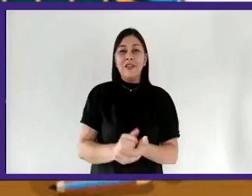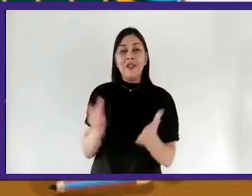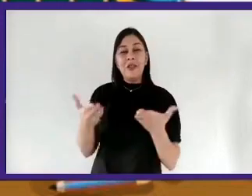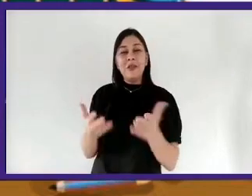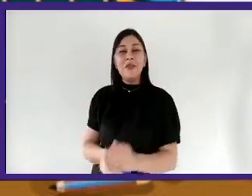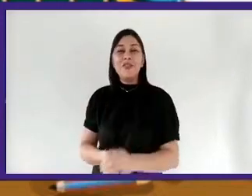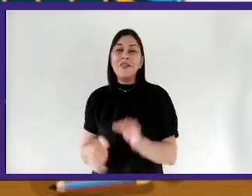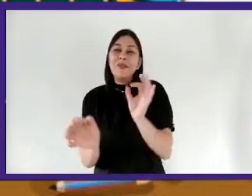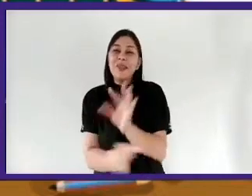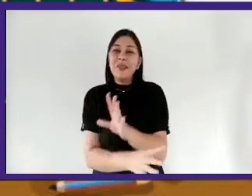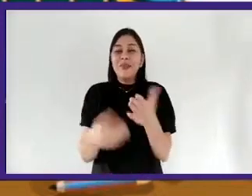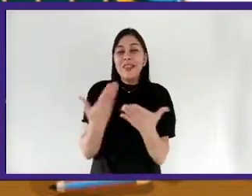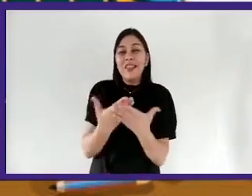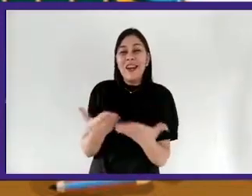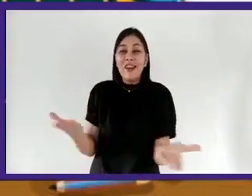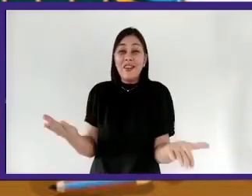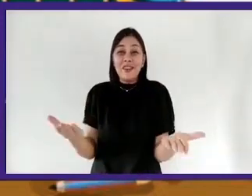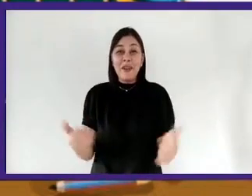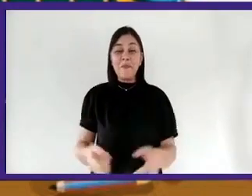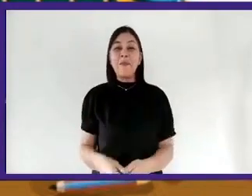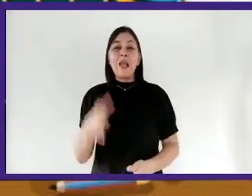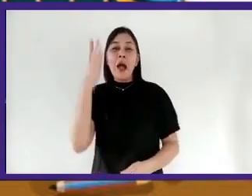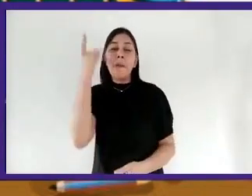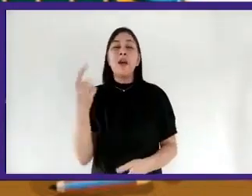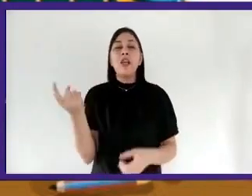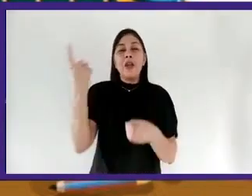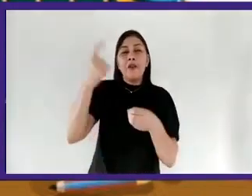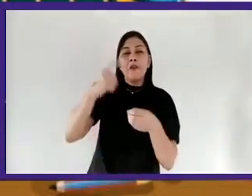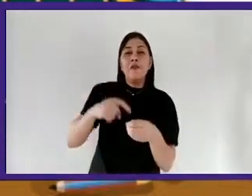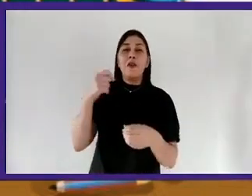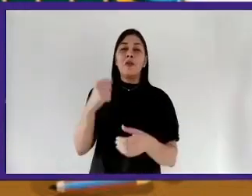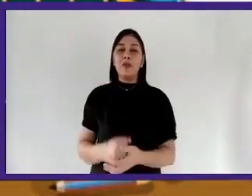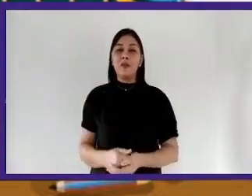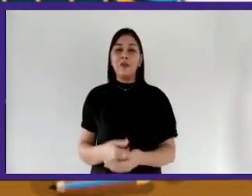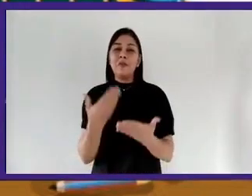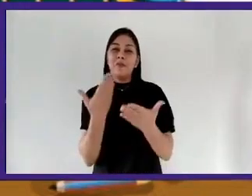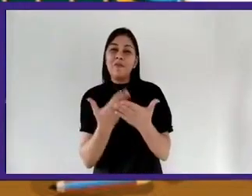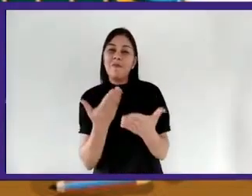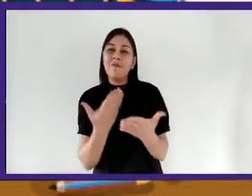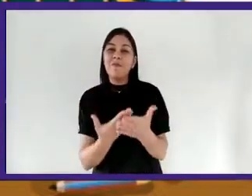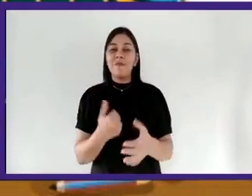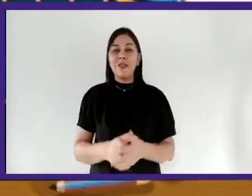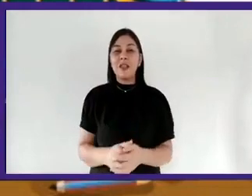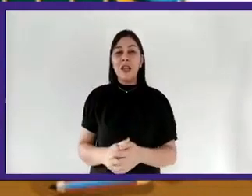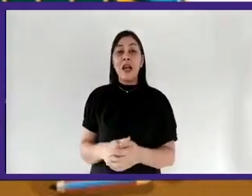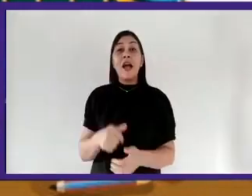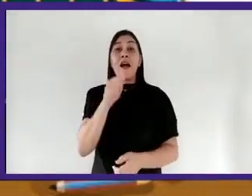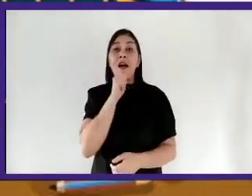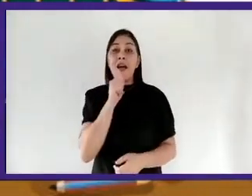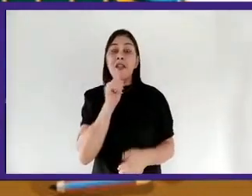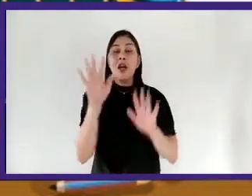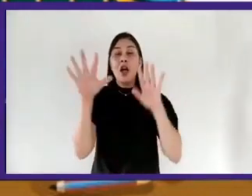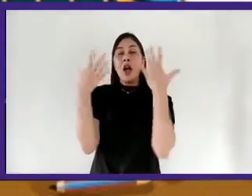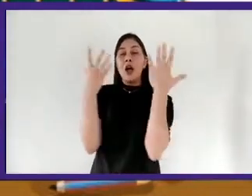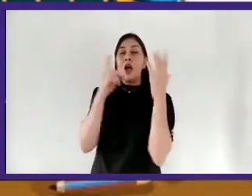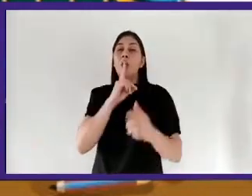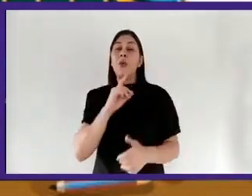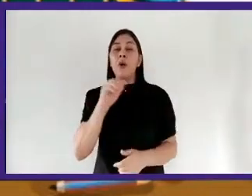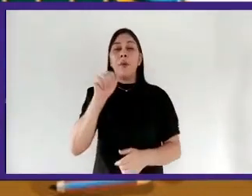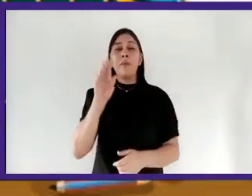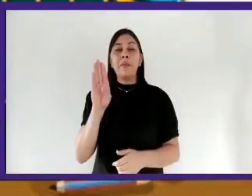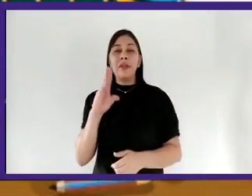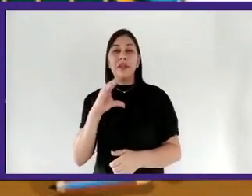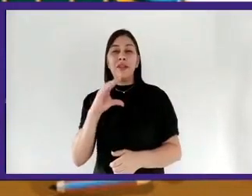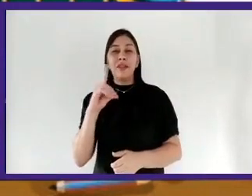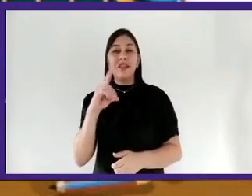brigadeiro. E por hoje é só. Amanhã eu volto com outra aula e ainda aqui, ó, na festa do